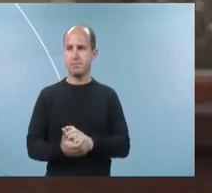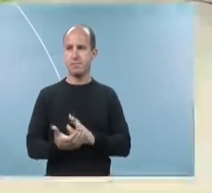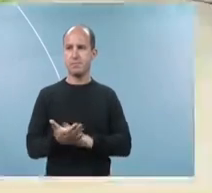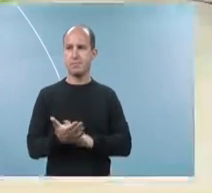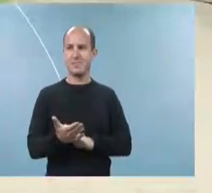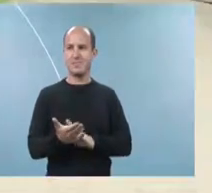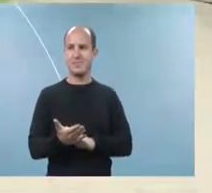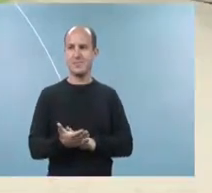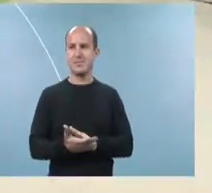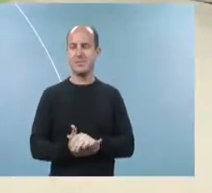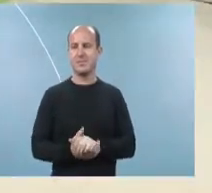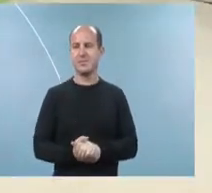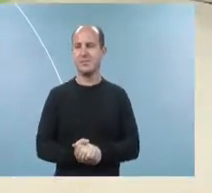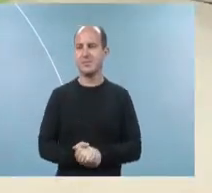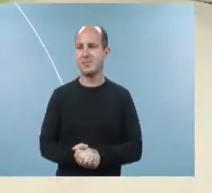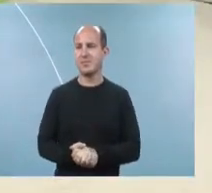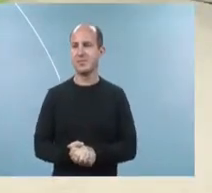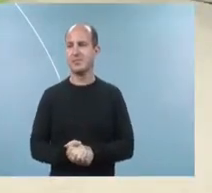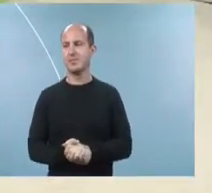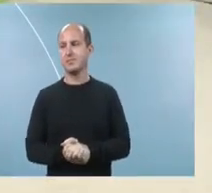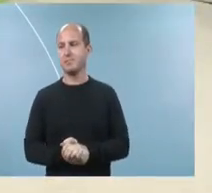Parabenizar.